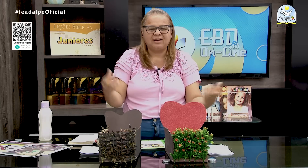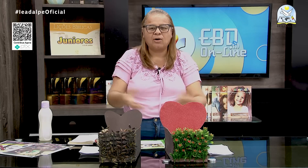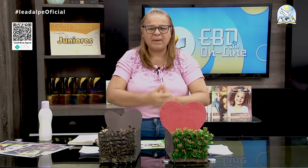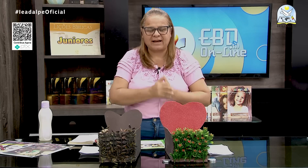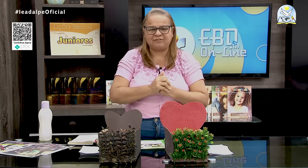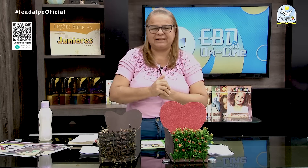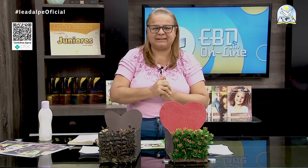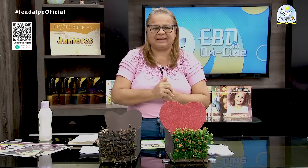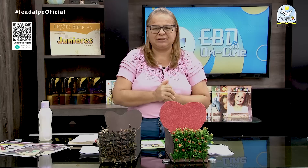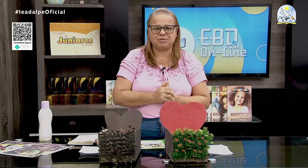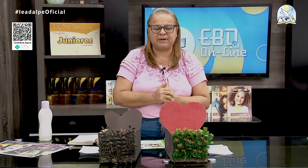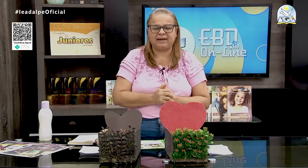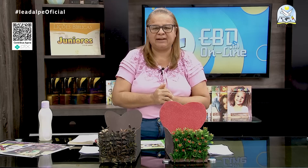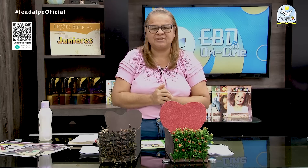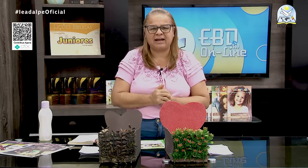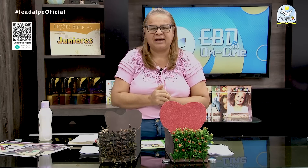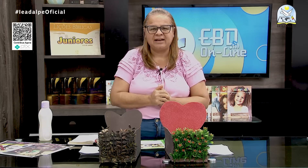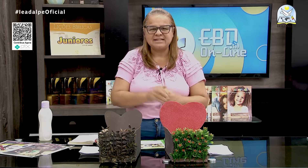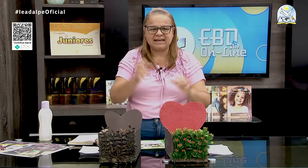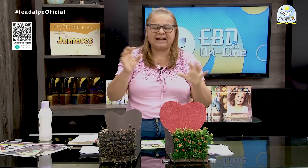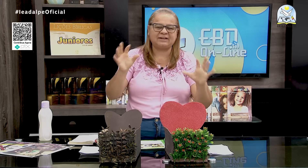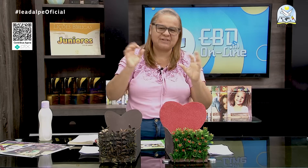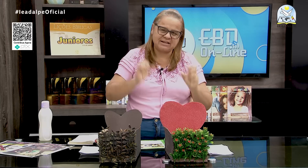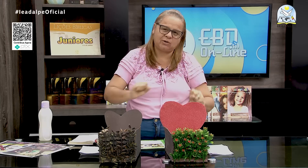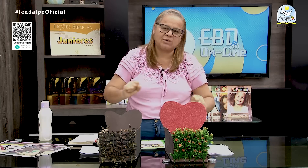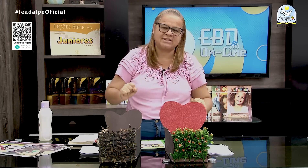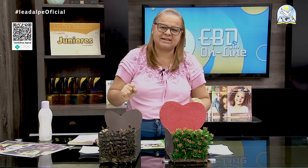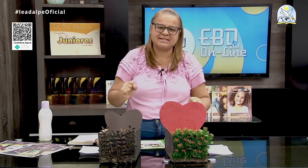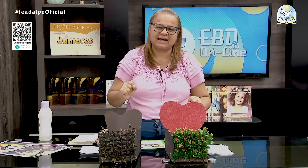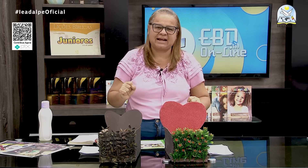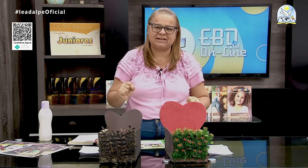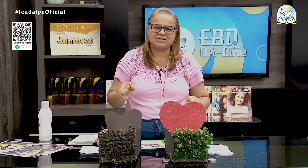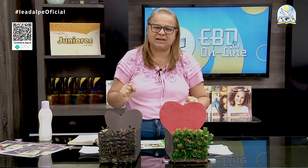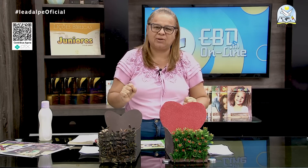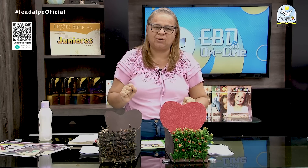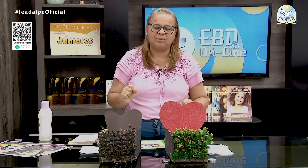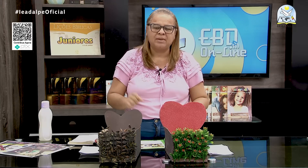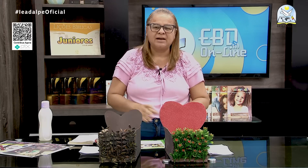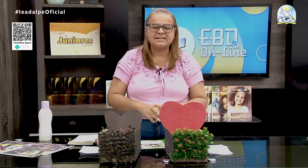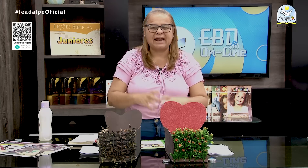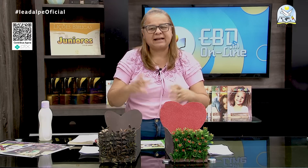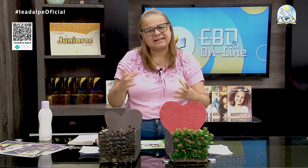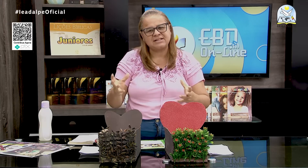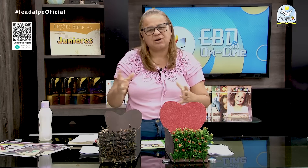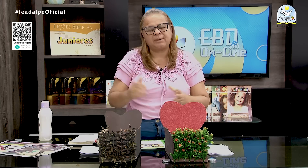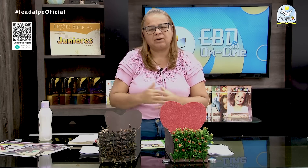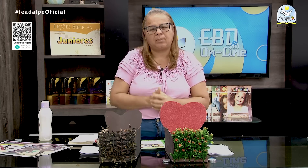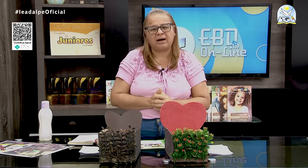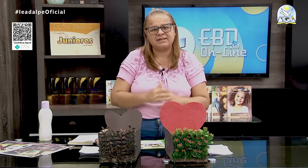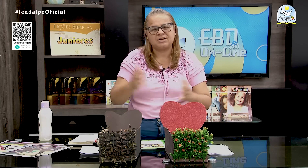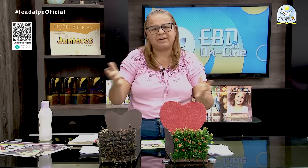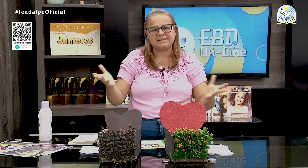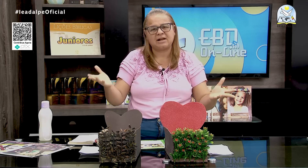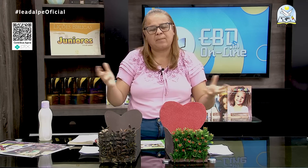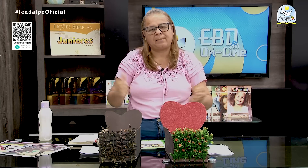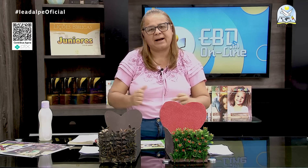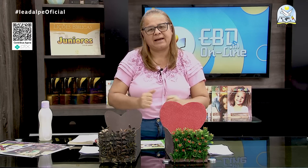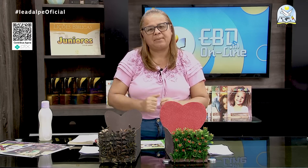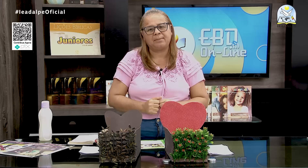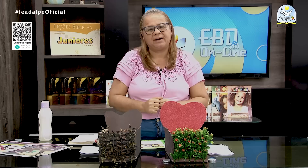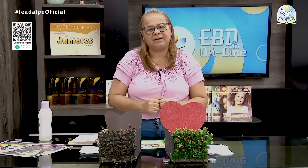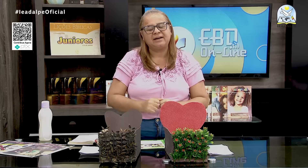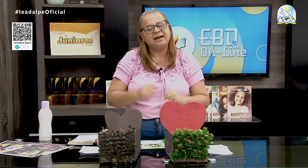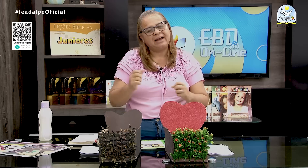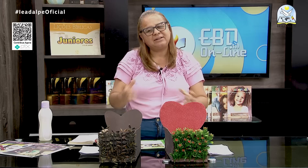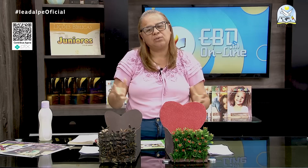vida como é que a vida pequenos né Será que tá fazendo coisas que desagrada ao Senhor será que está desobediente a desobedecendo ao